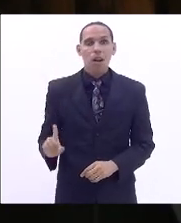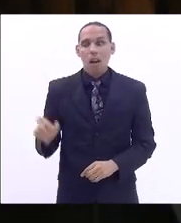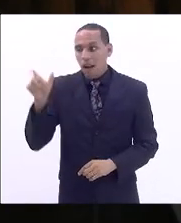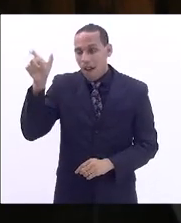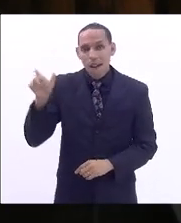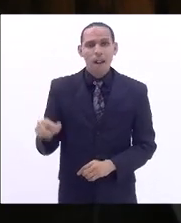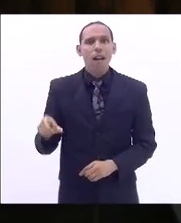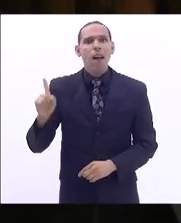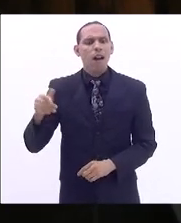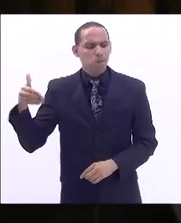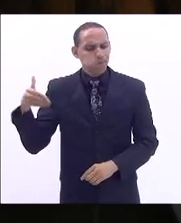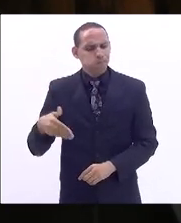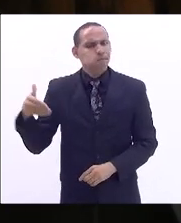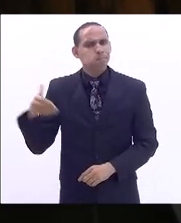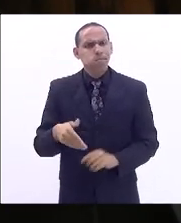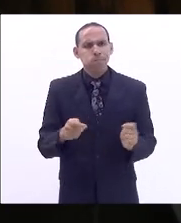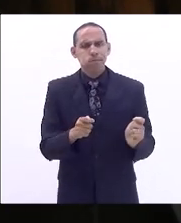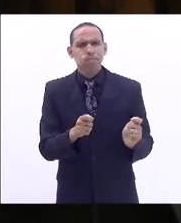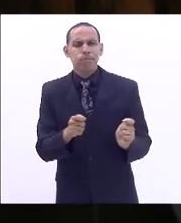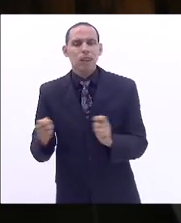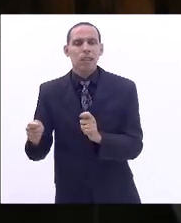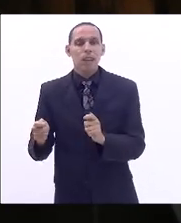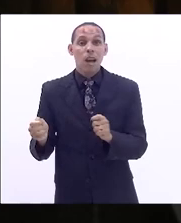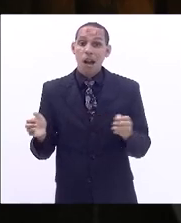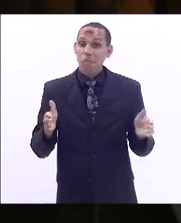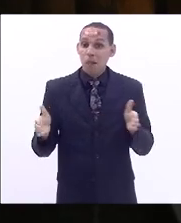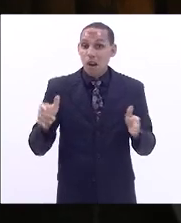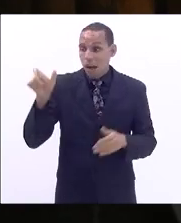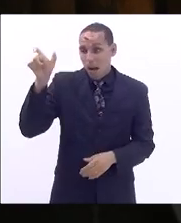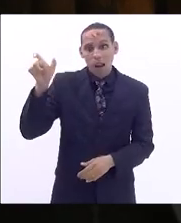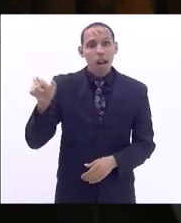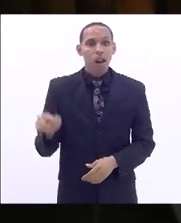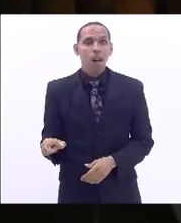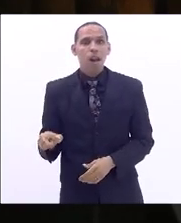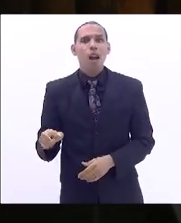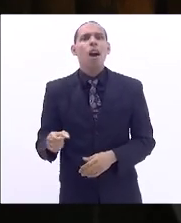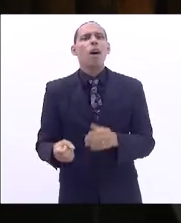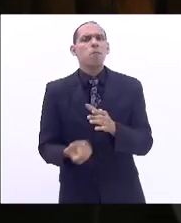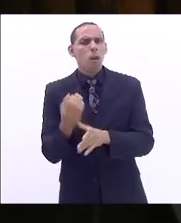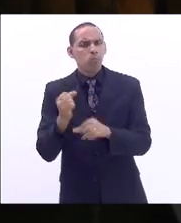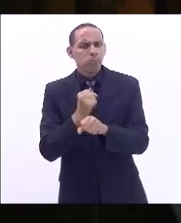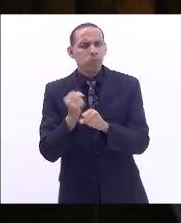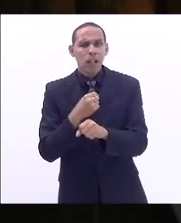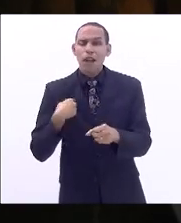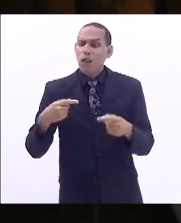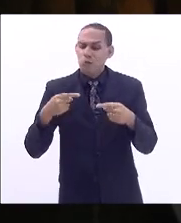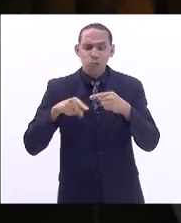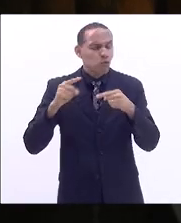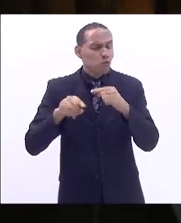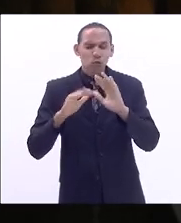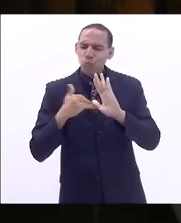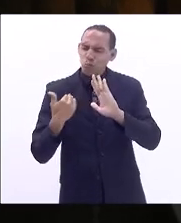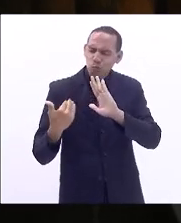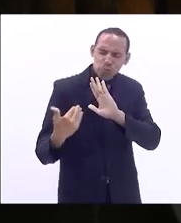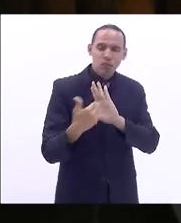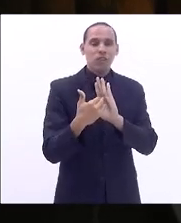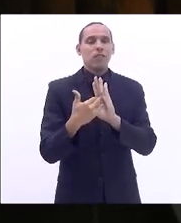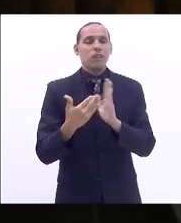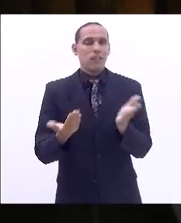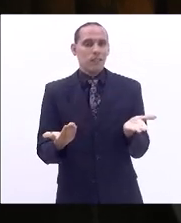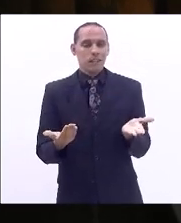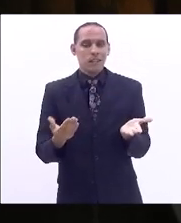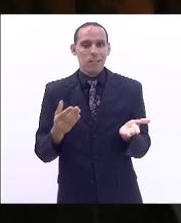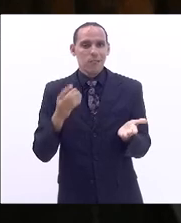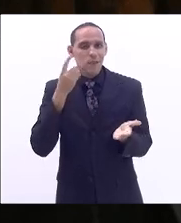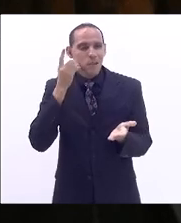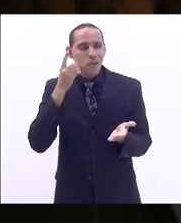é absolutamente ácido e o seu mandato é absolutamente produtivo de cola de tudo é que tá na onde é que tudo tudo tudo tudo tudo